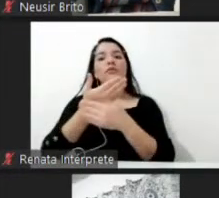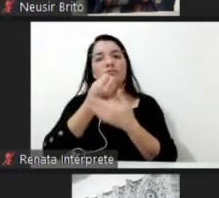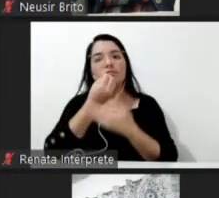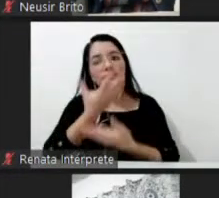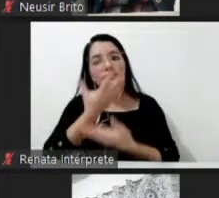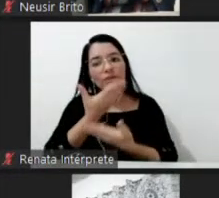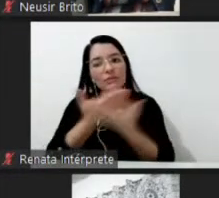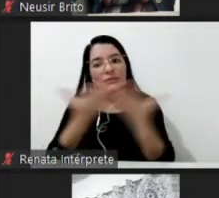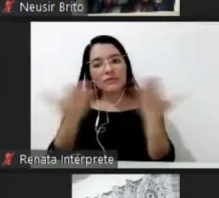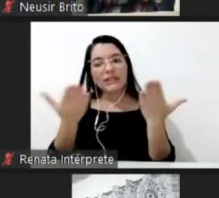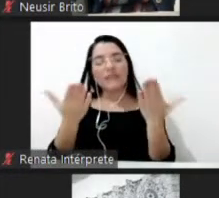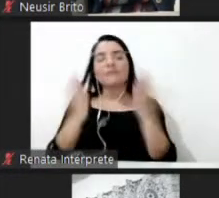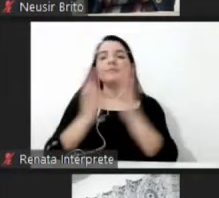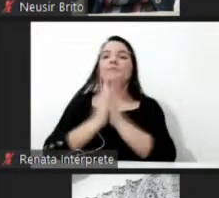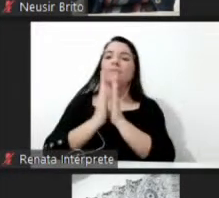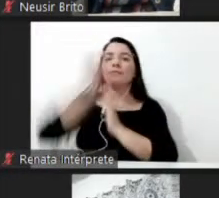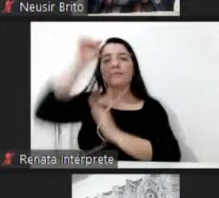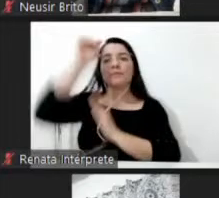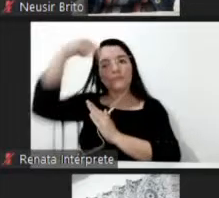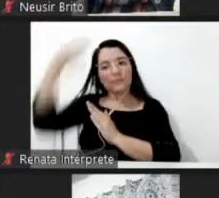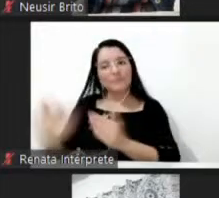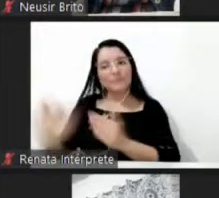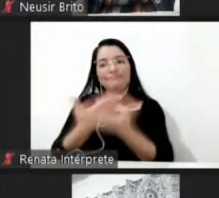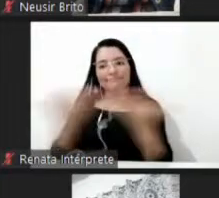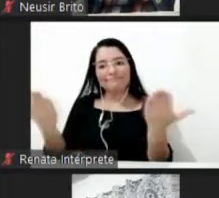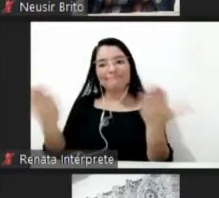de orações.